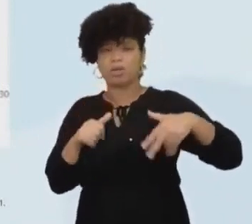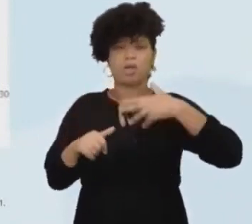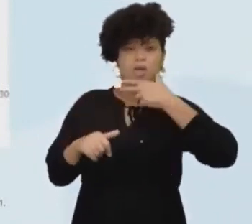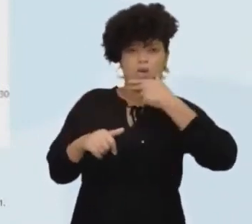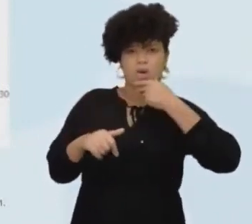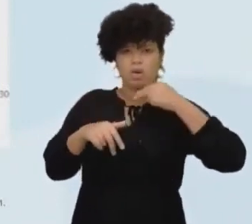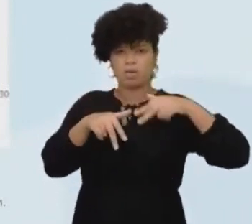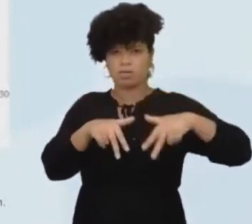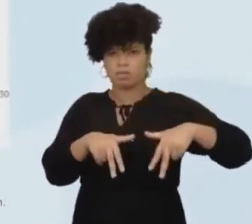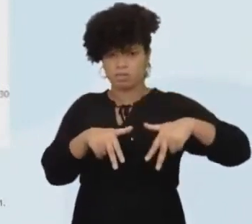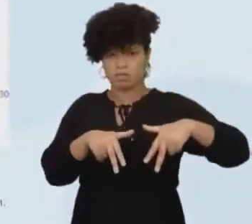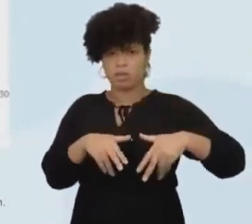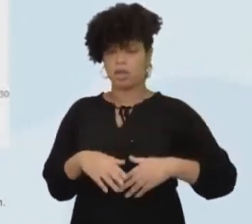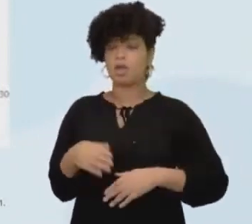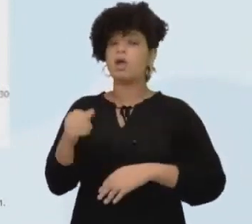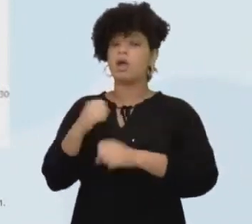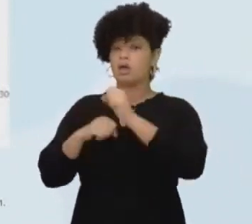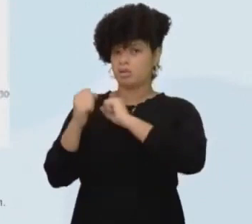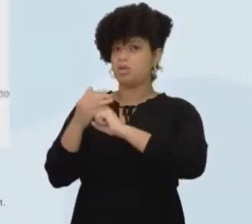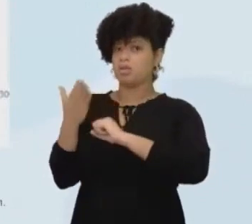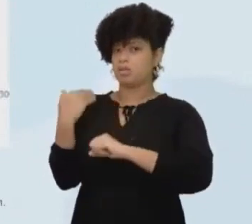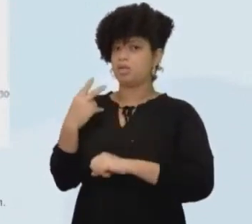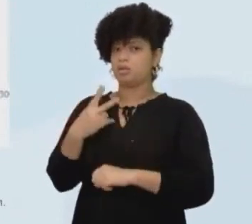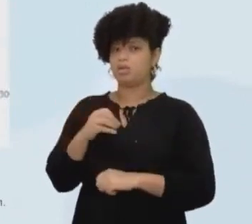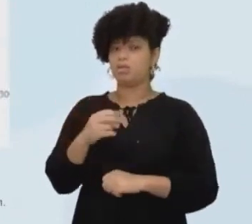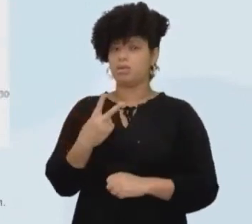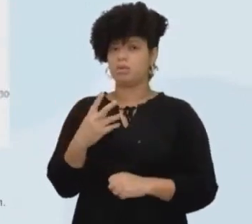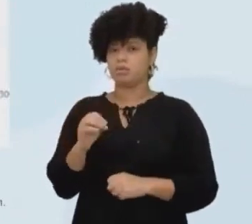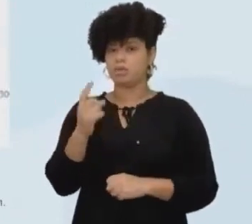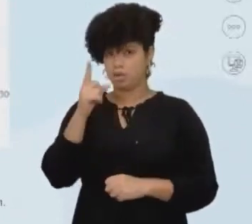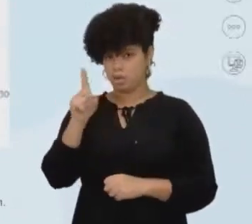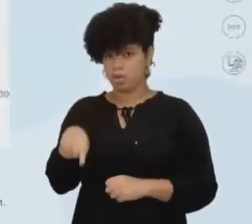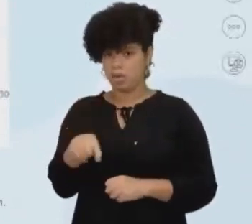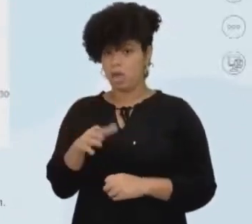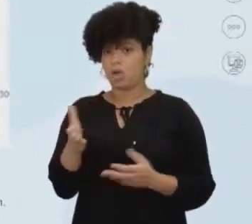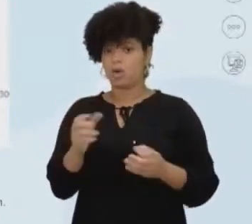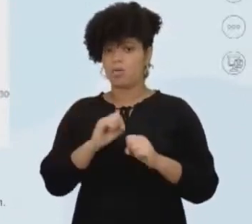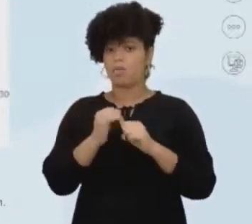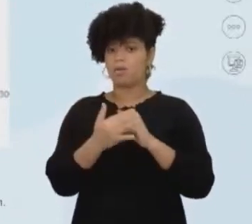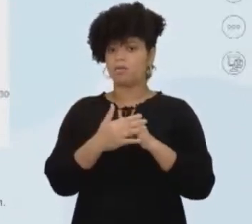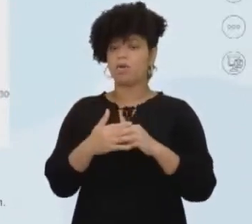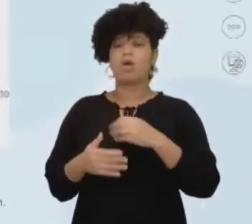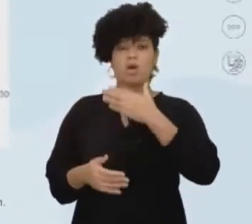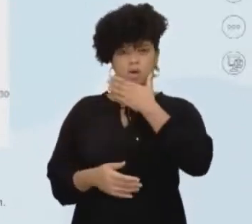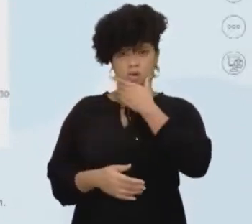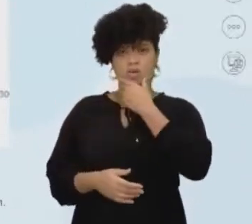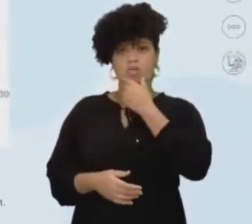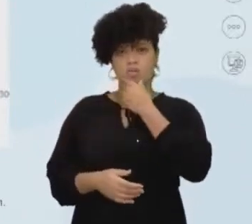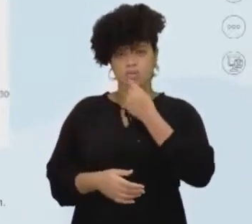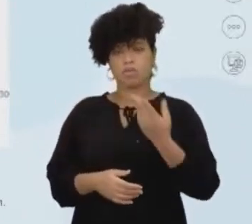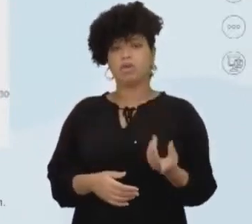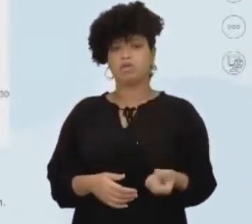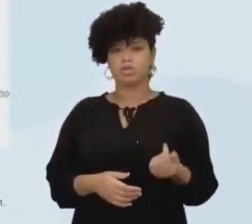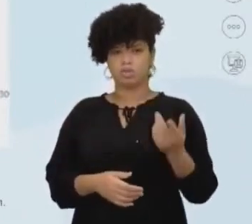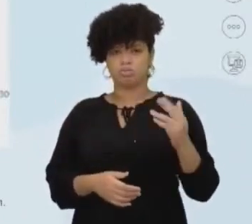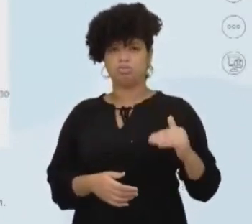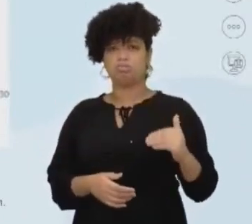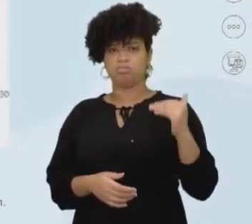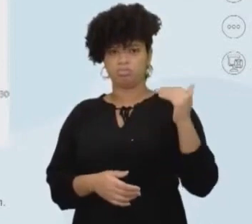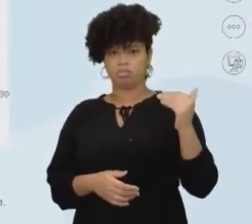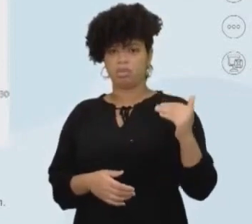né dados de 2020 dado recente aí ó os em média recebe em 2.88